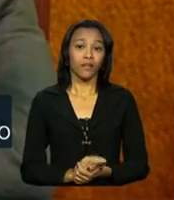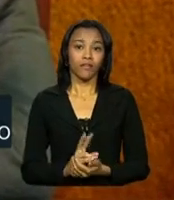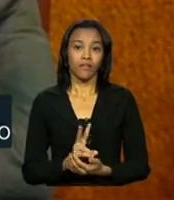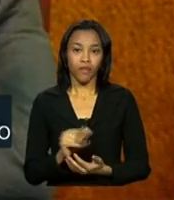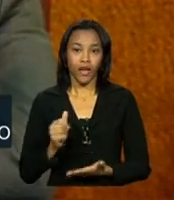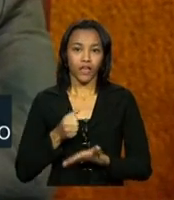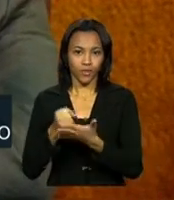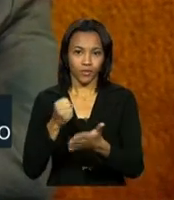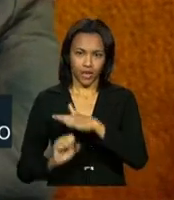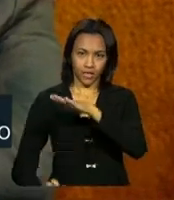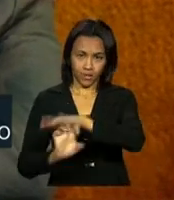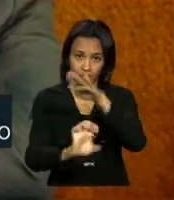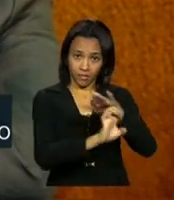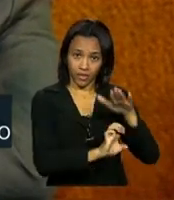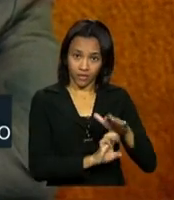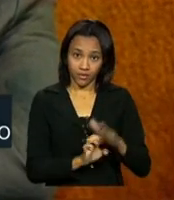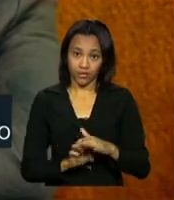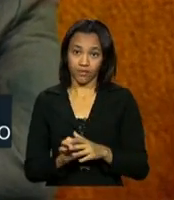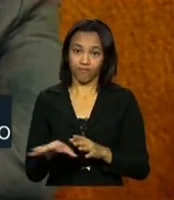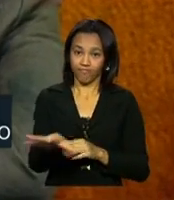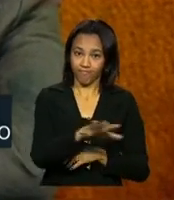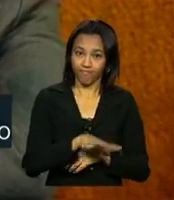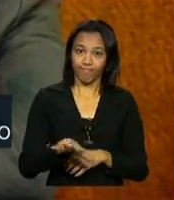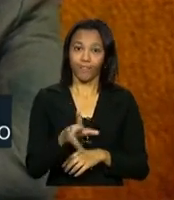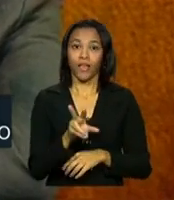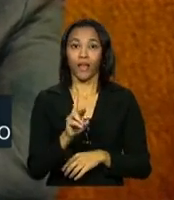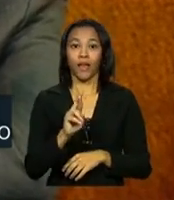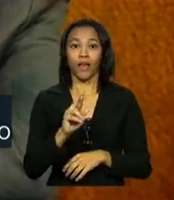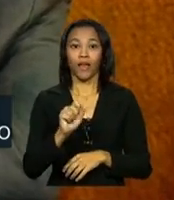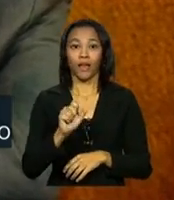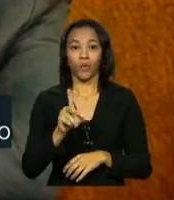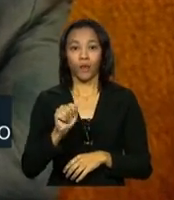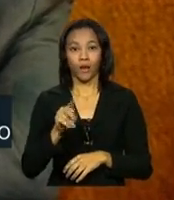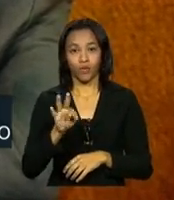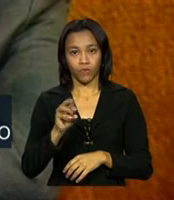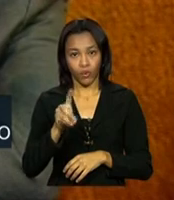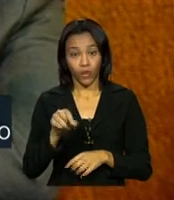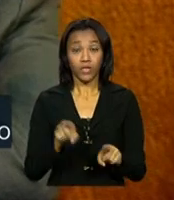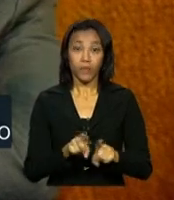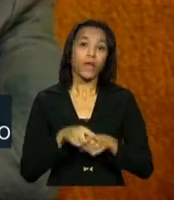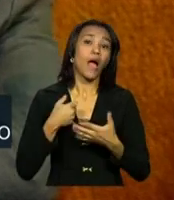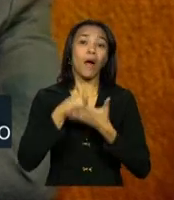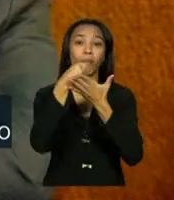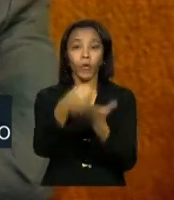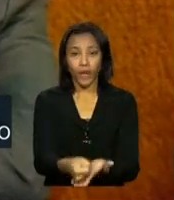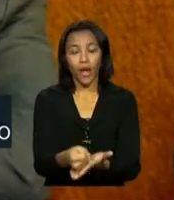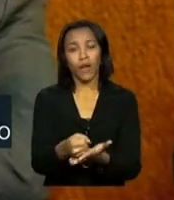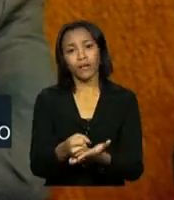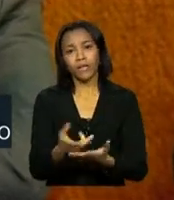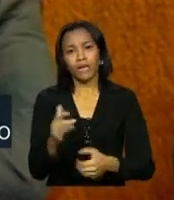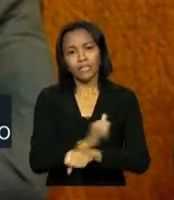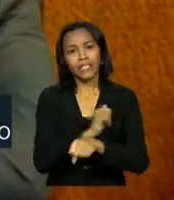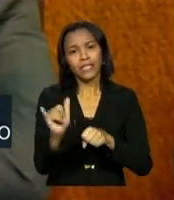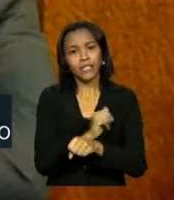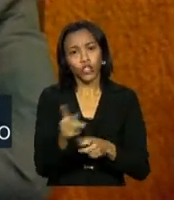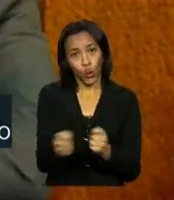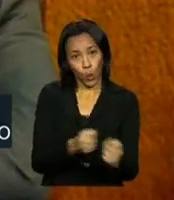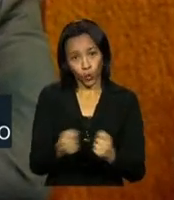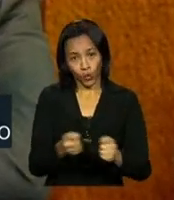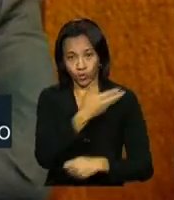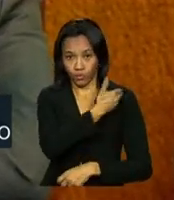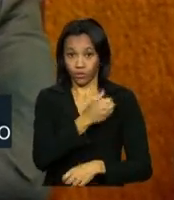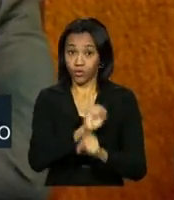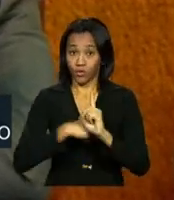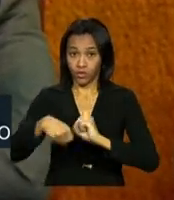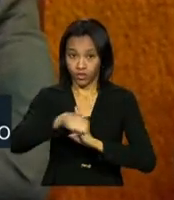agências reguladoras atuam assim Como apoiar os mecanismos de controle social nas atividades